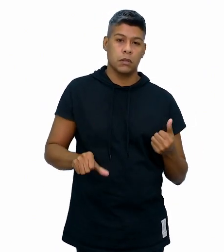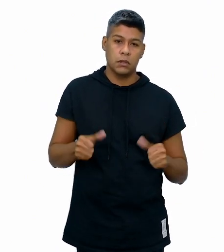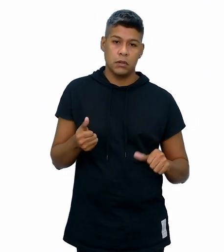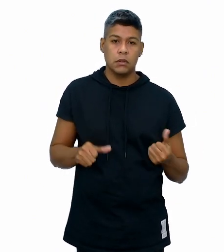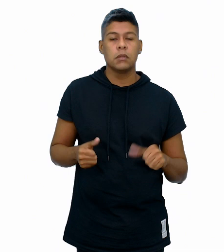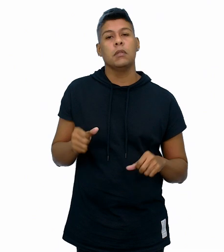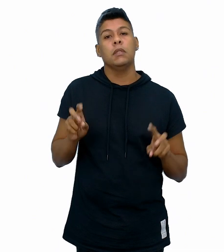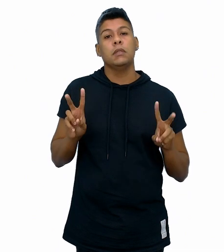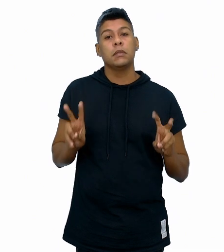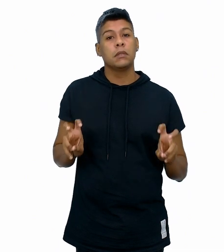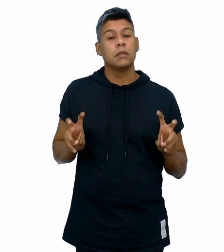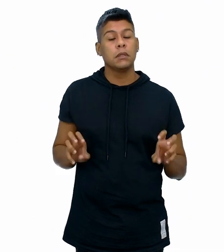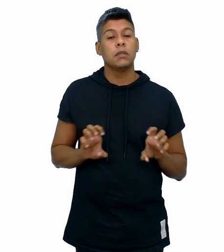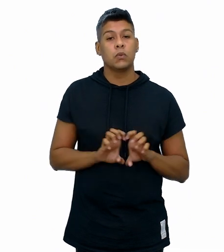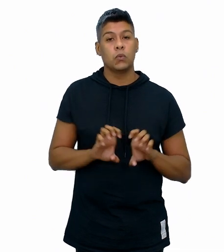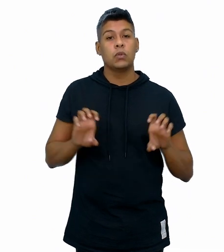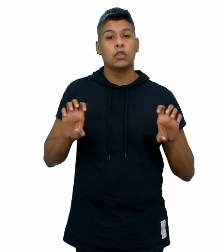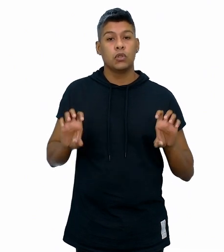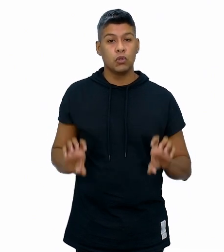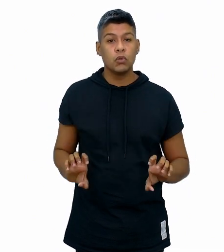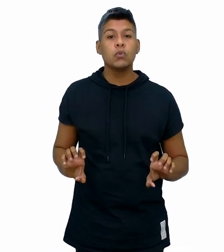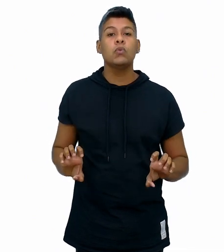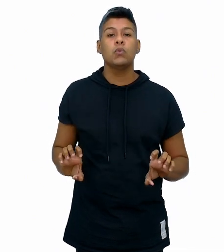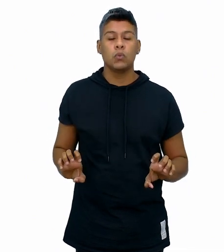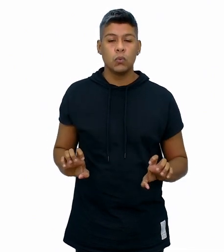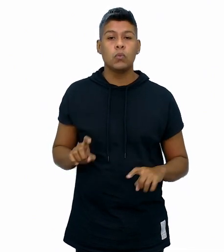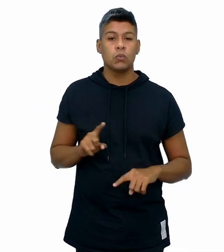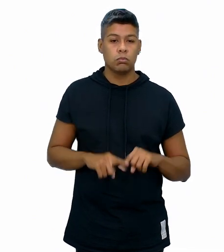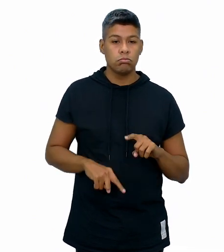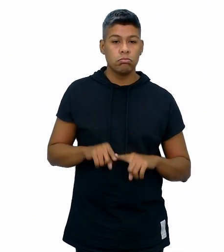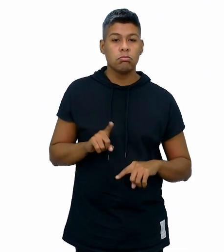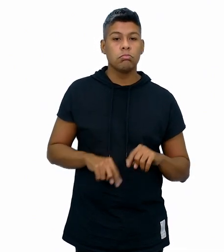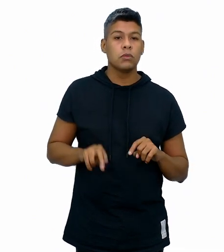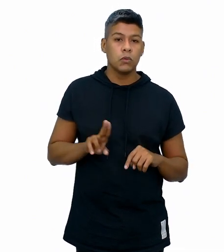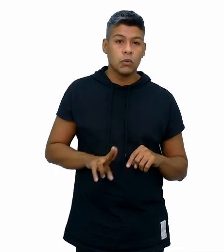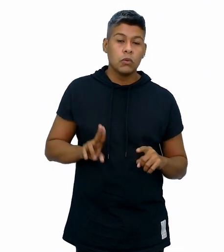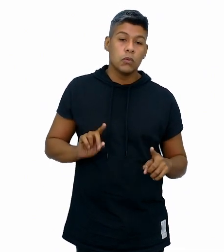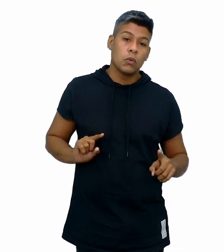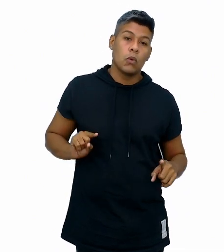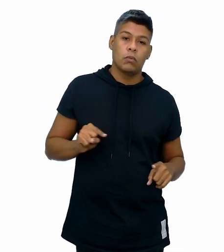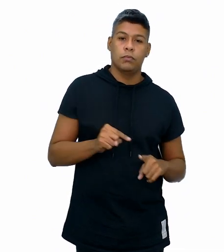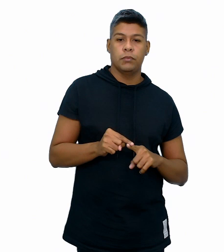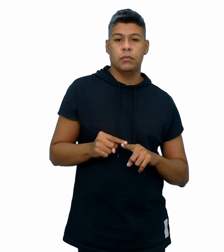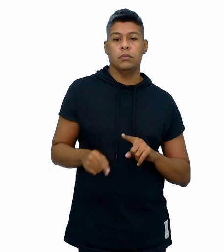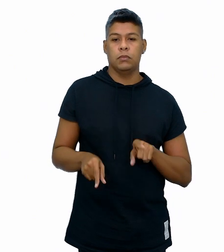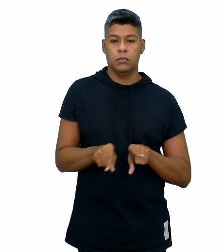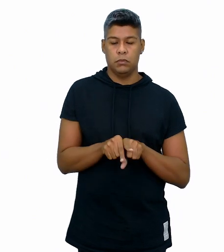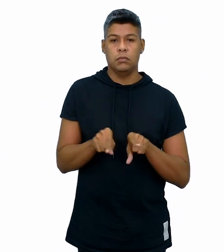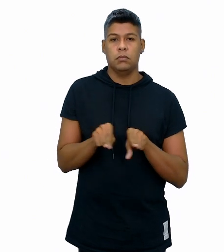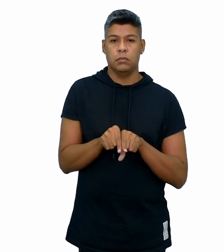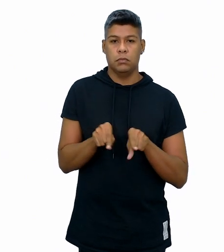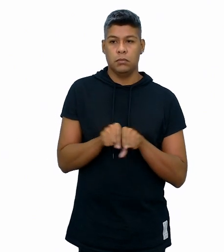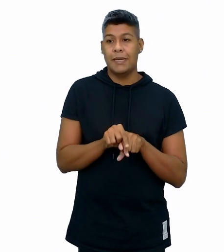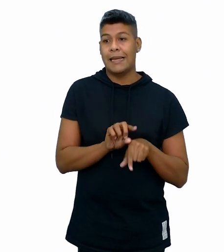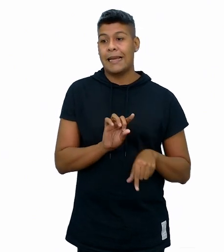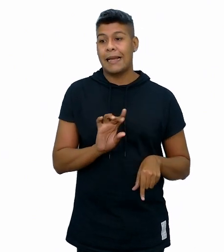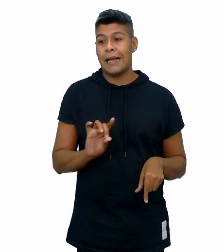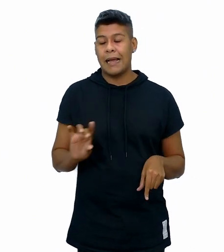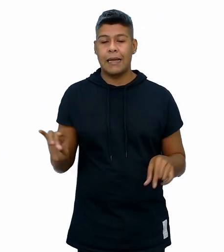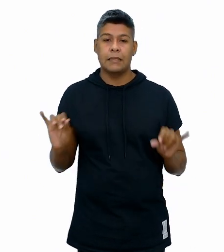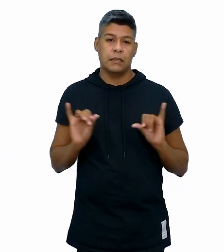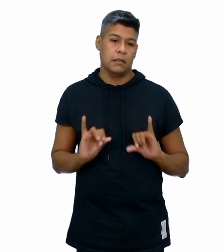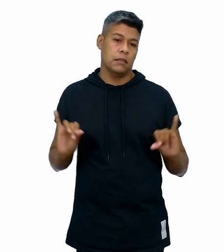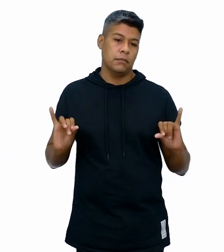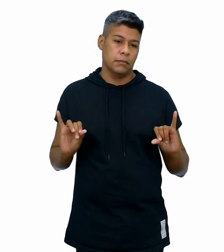os assuntos, a estrutura, os recursos estilísticos e os objetivos por trás de cada uma